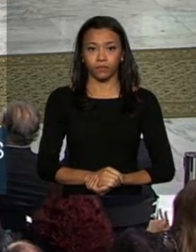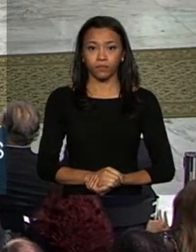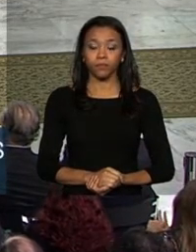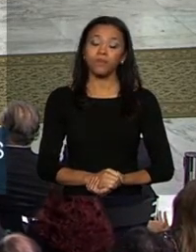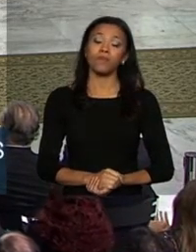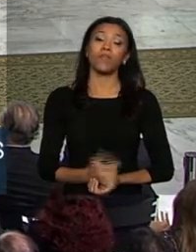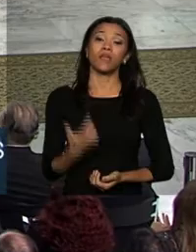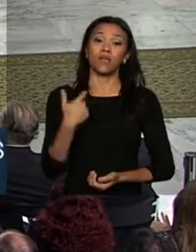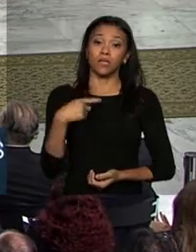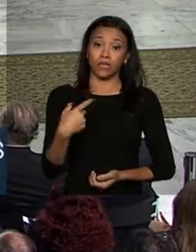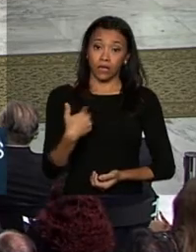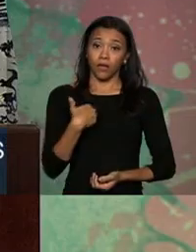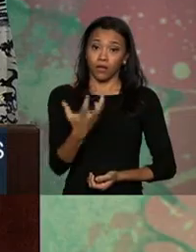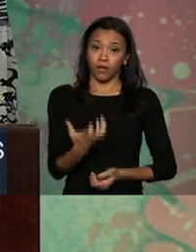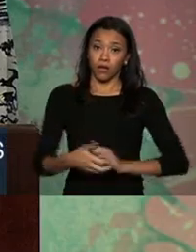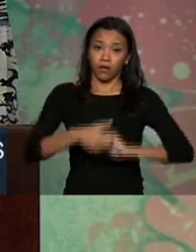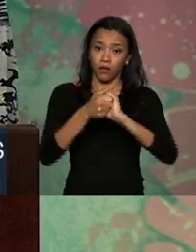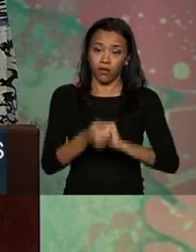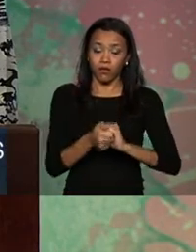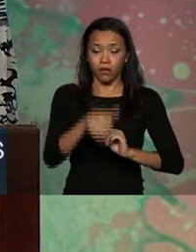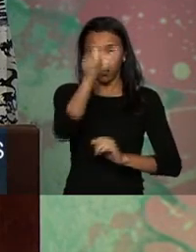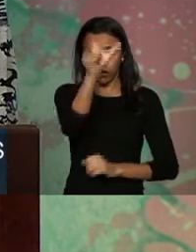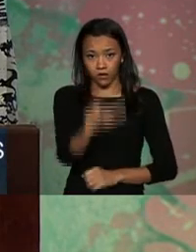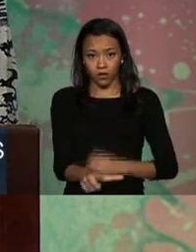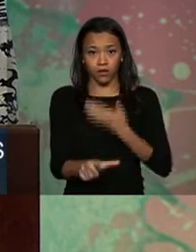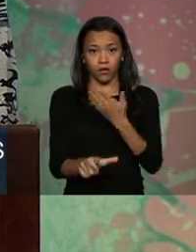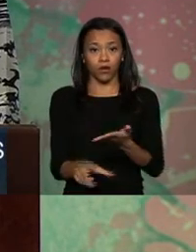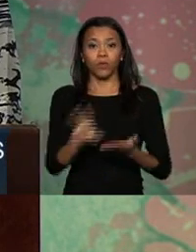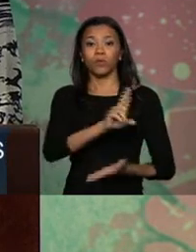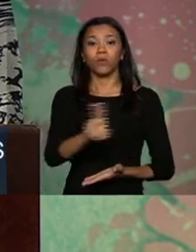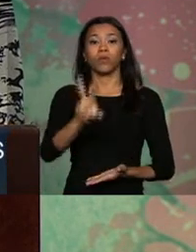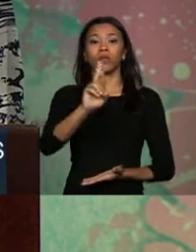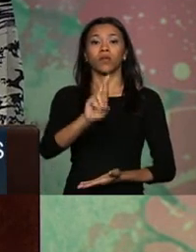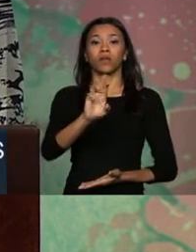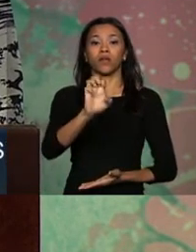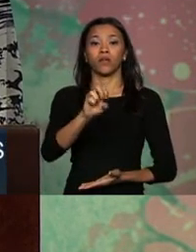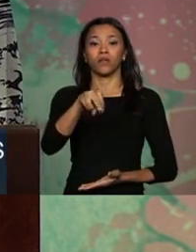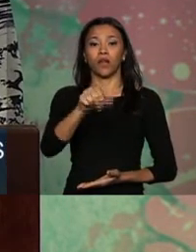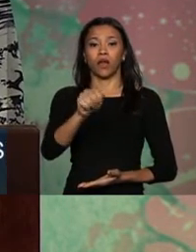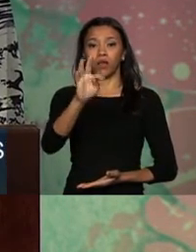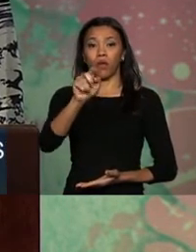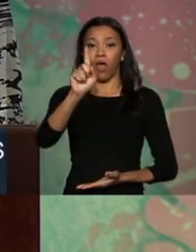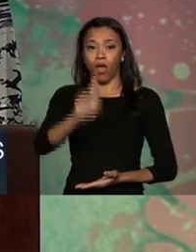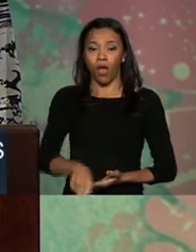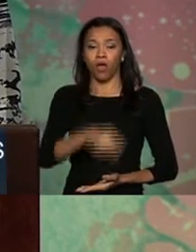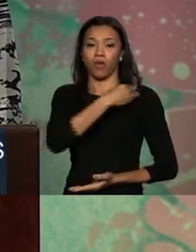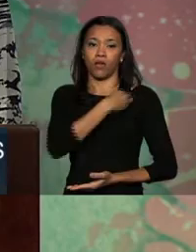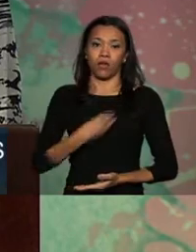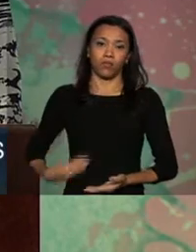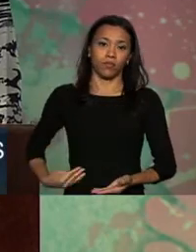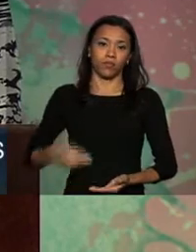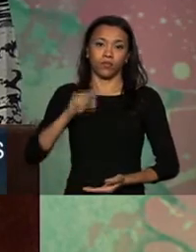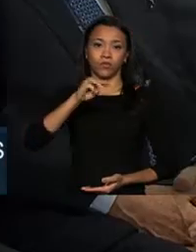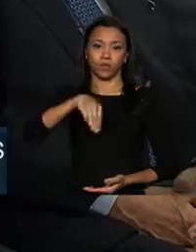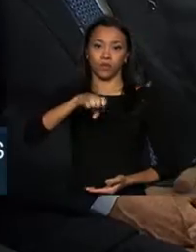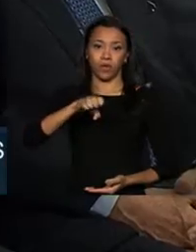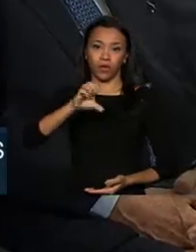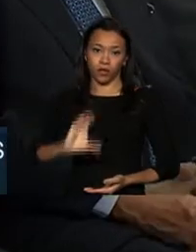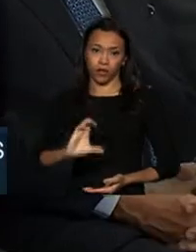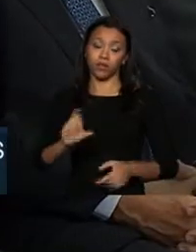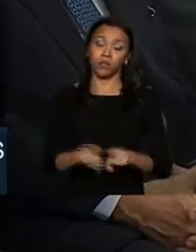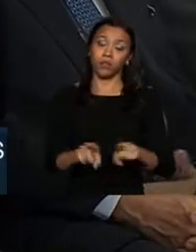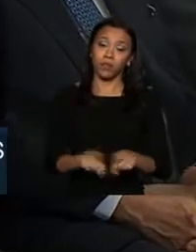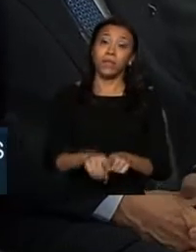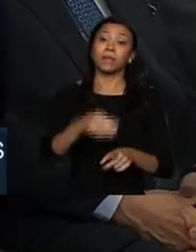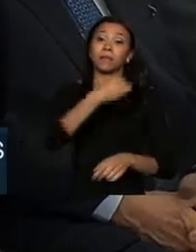Queria cumprimentar o ministro da Educação, Renato Giannini. Queria cumprimentar o ministro do Trabalho